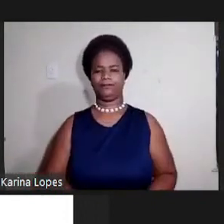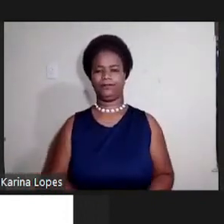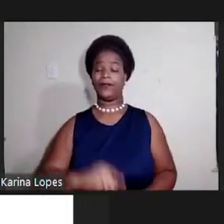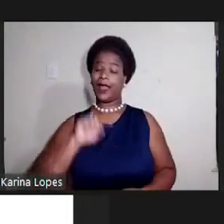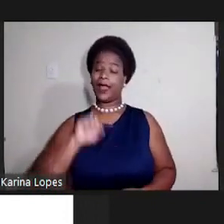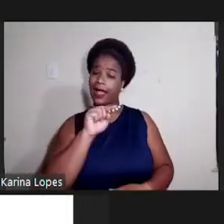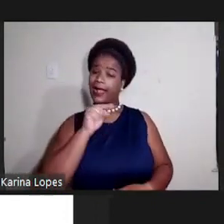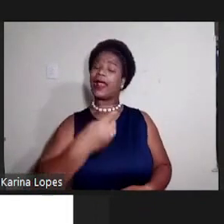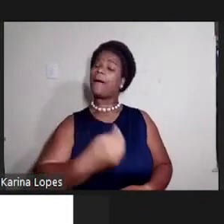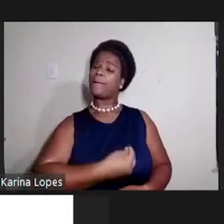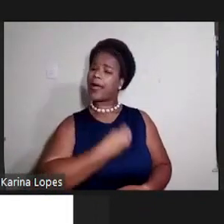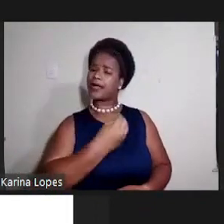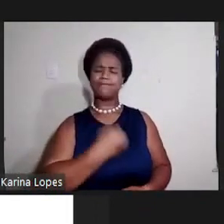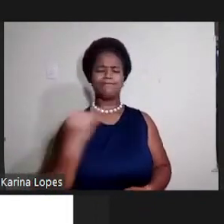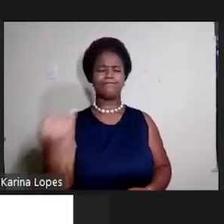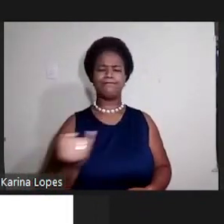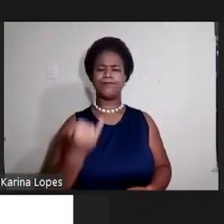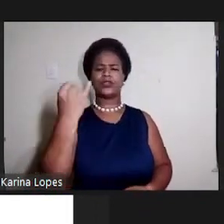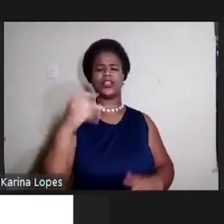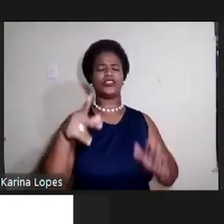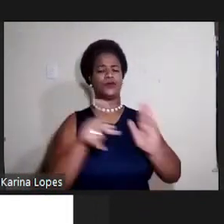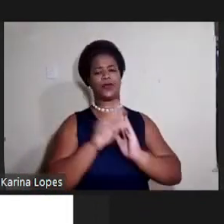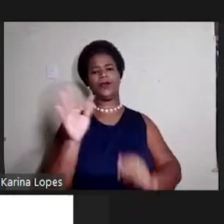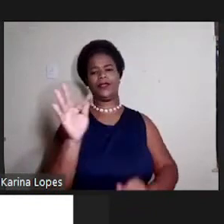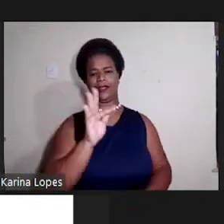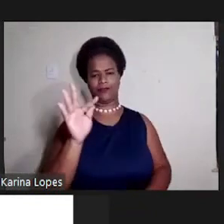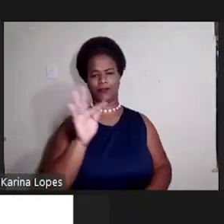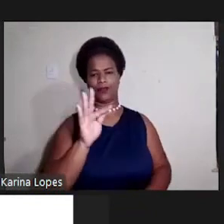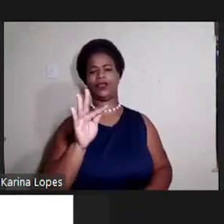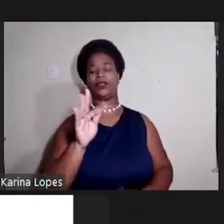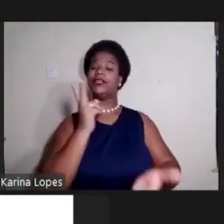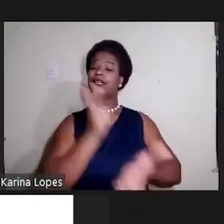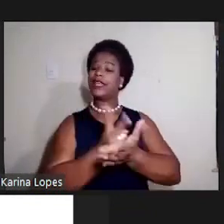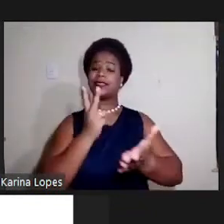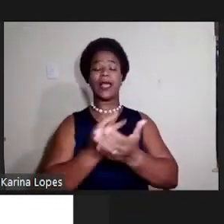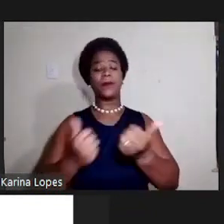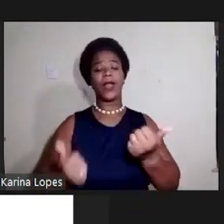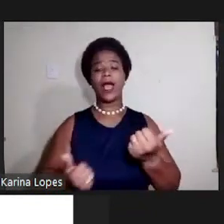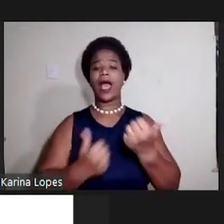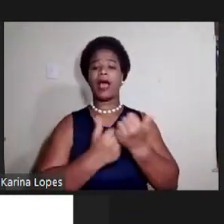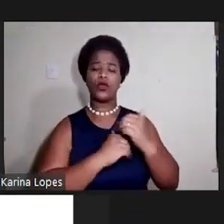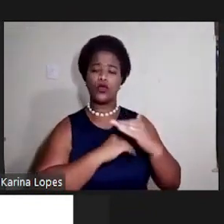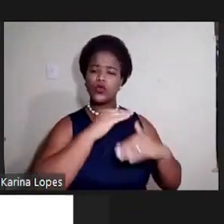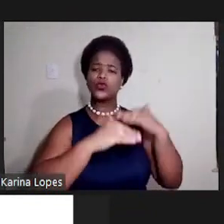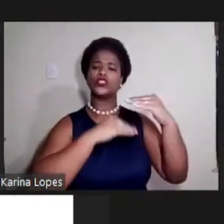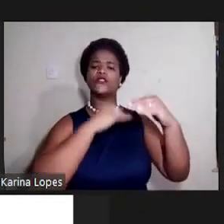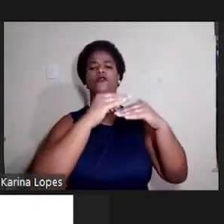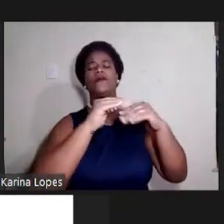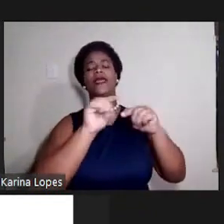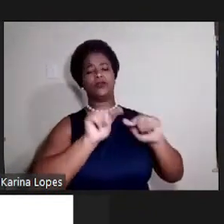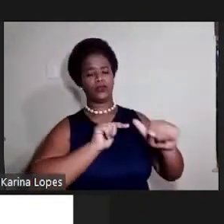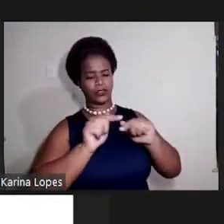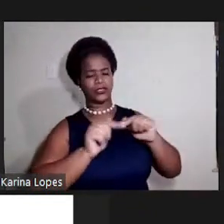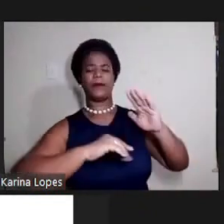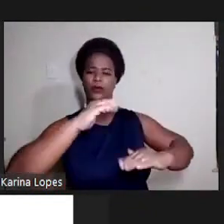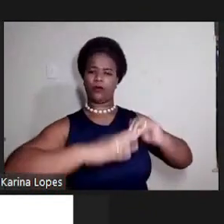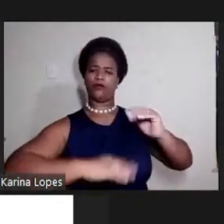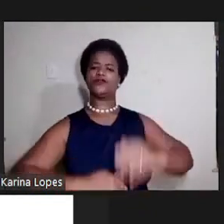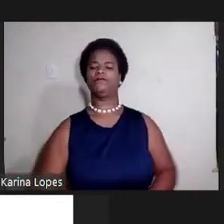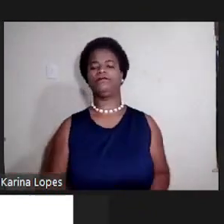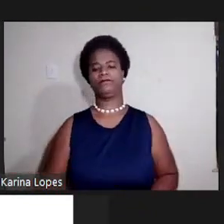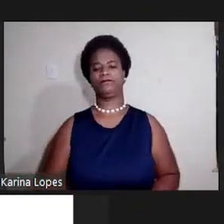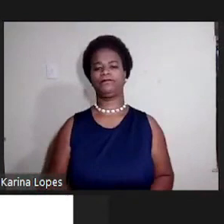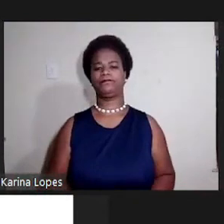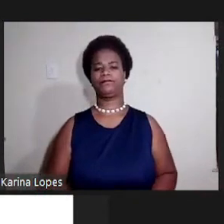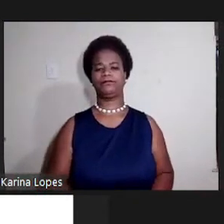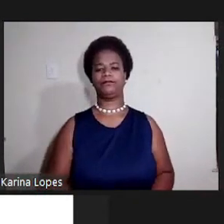da engrenagem da faculdade e sempre deu suporte para o desenvolvimento das atividades profissionais. Mais do que